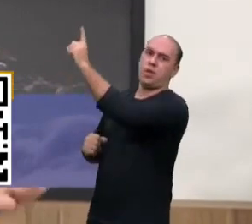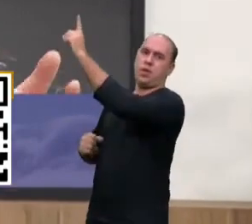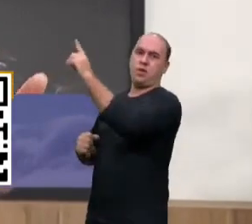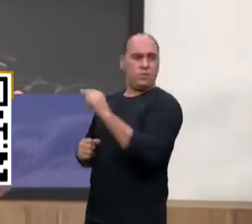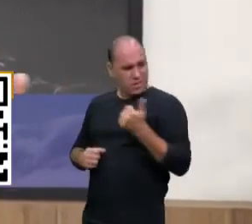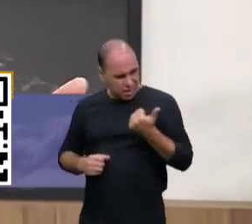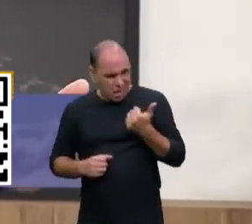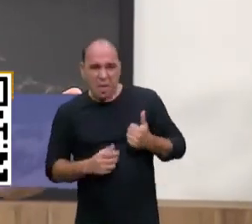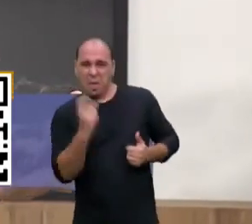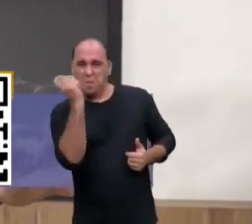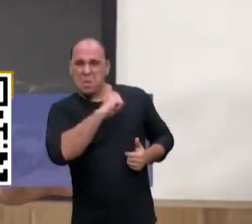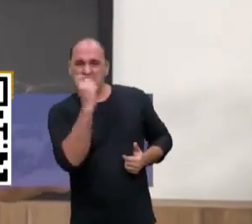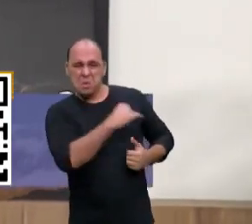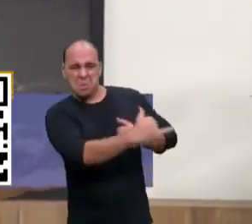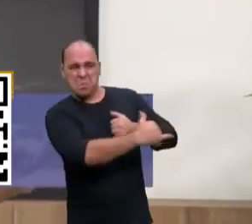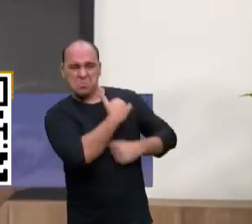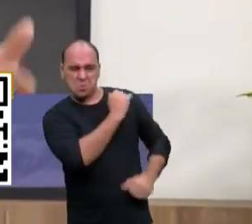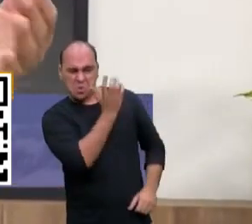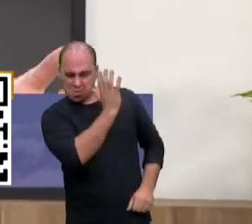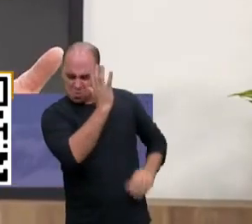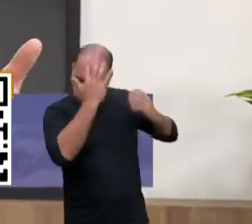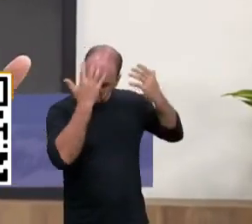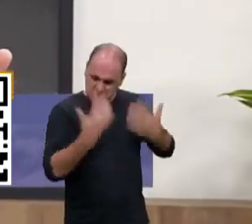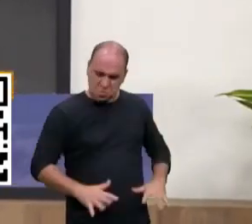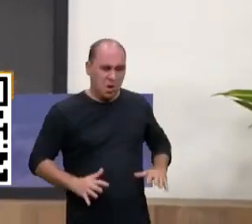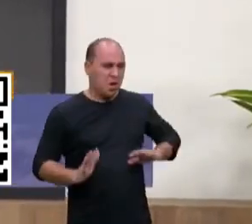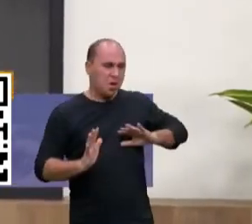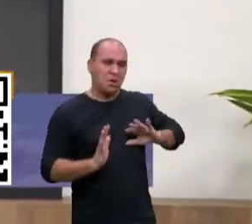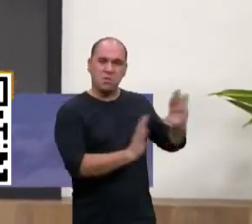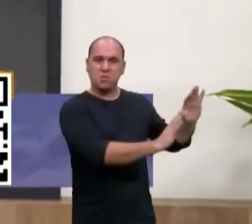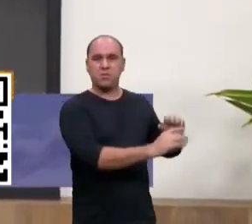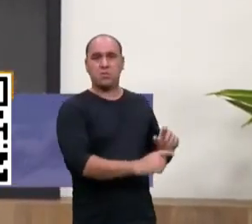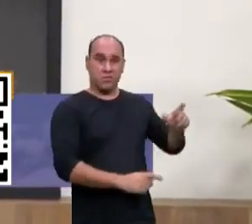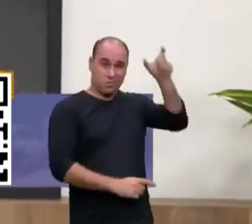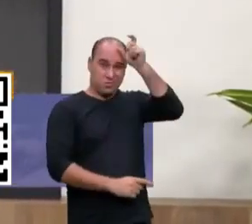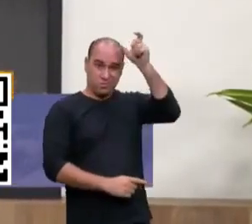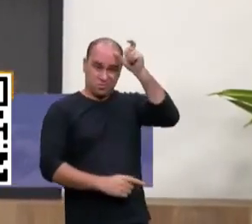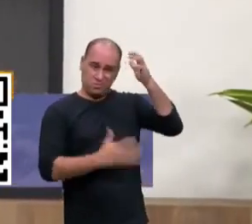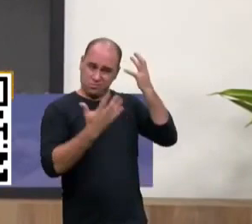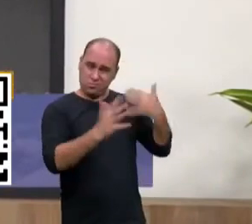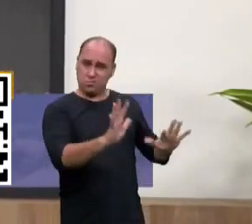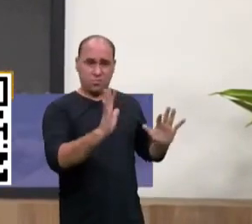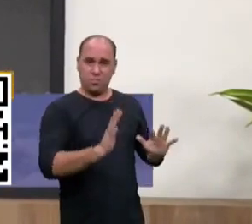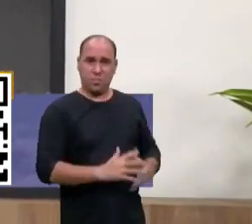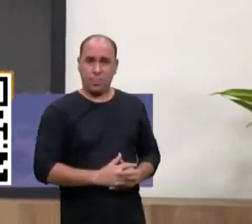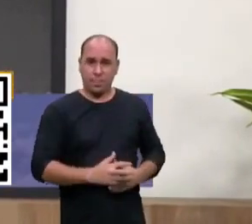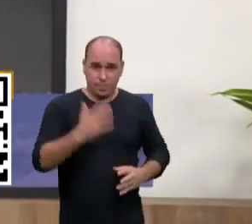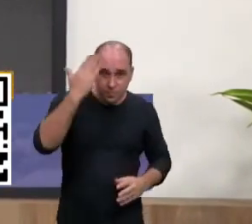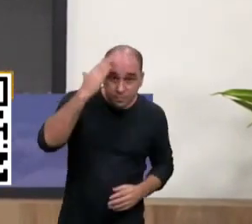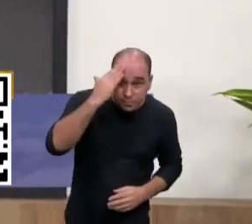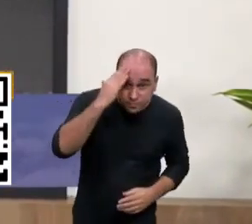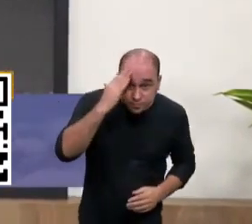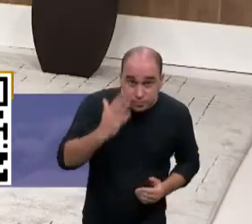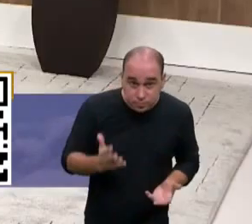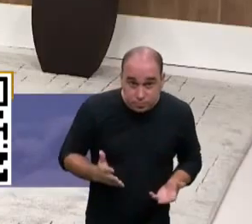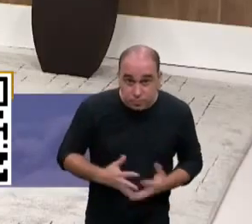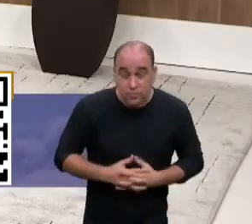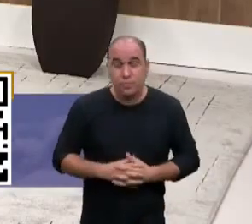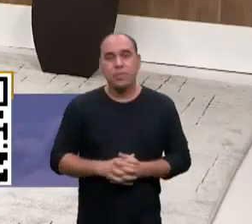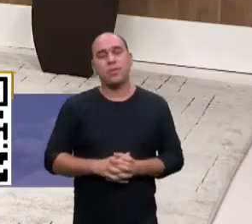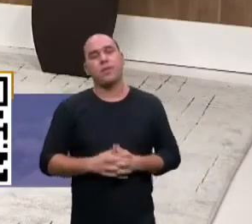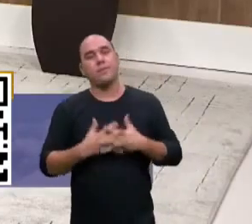porque a doutrina da serpente está errada a serpente aqui é o próprio Satanás nesse caso entendeu